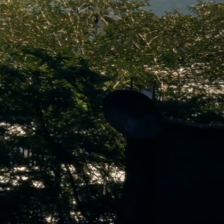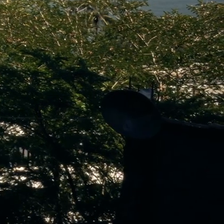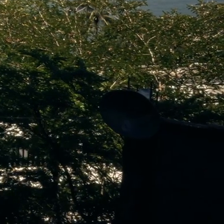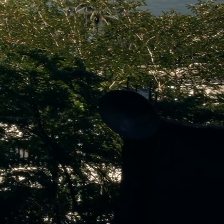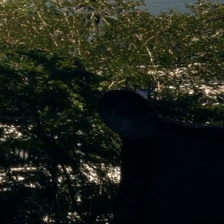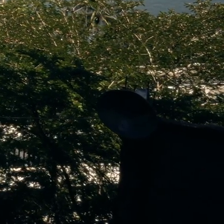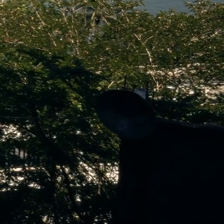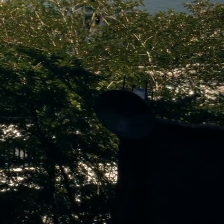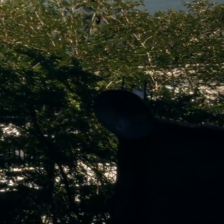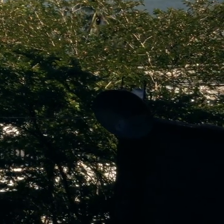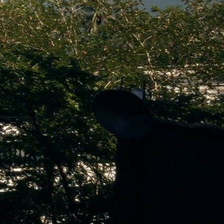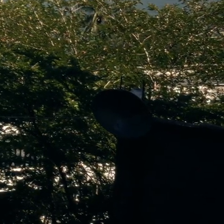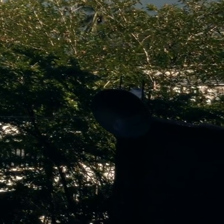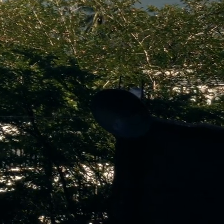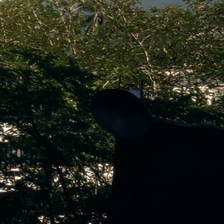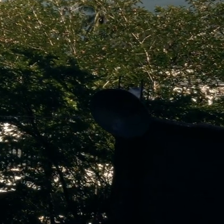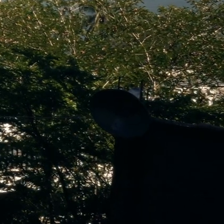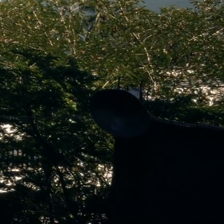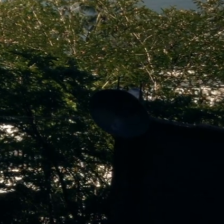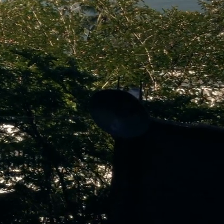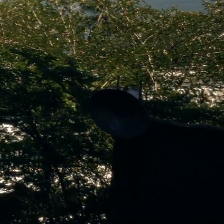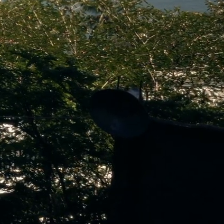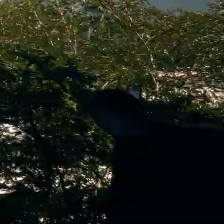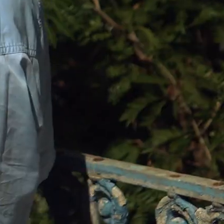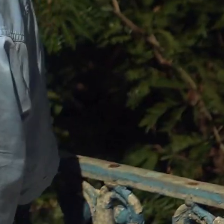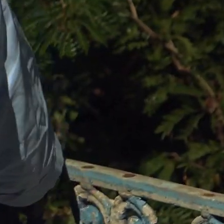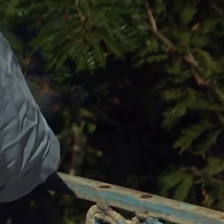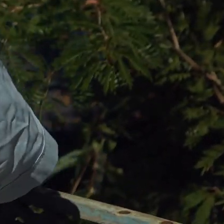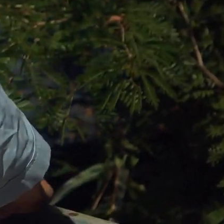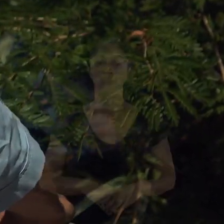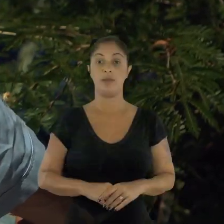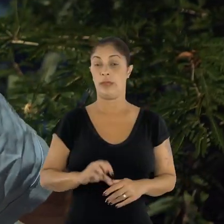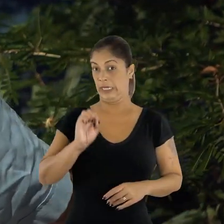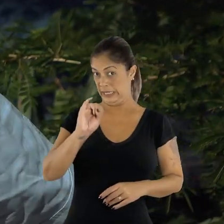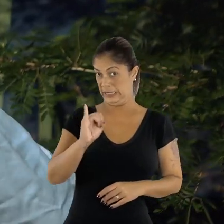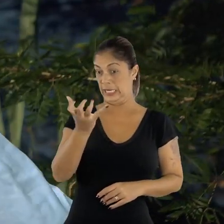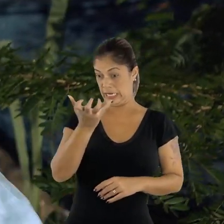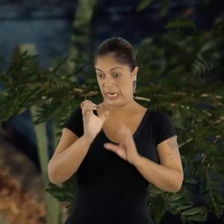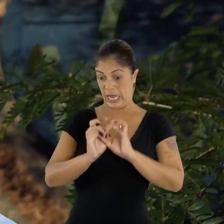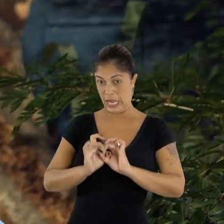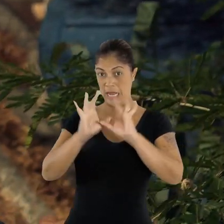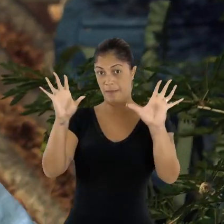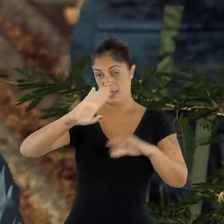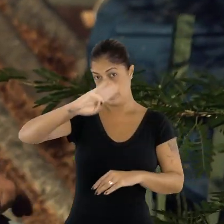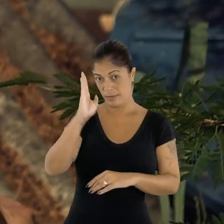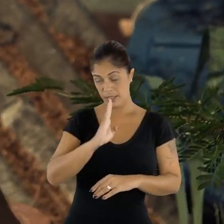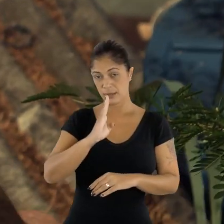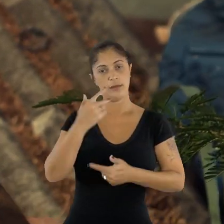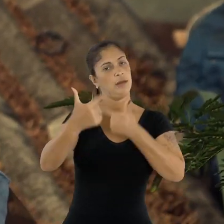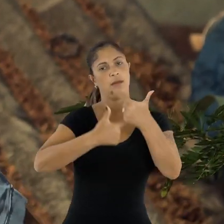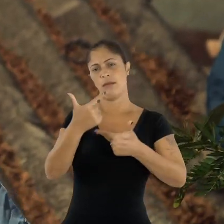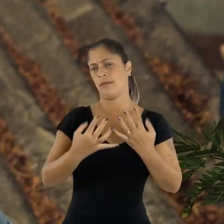Dia, faz sol. Casas, ao fundo uma lagoa. Frei Beto desce uma escada. Se queríamos libertar o Brasil,